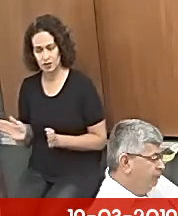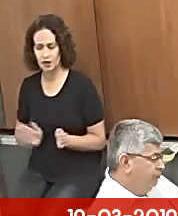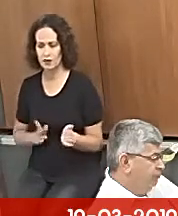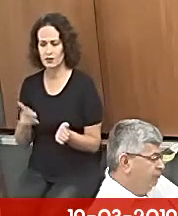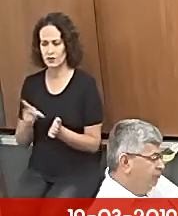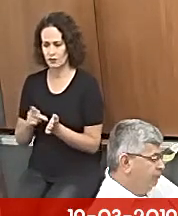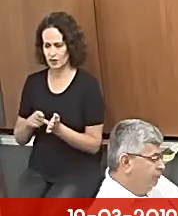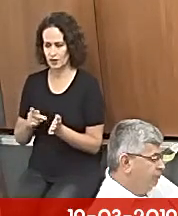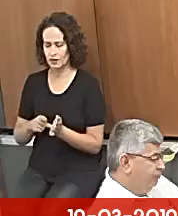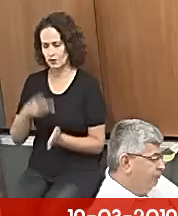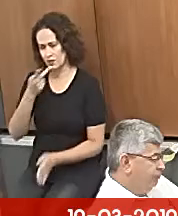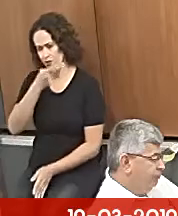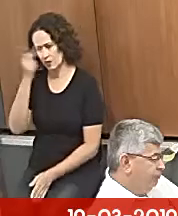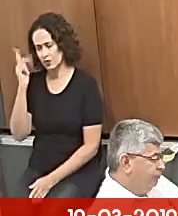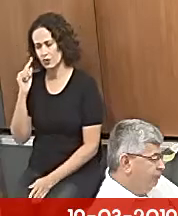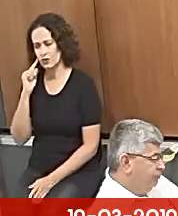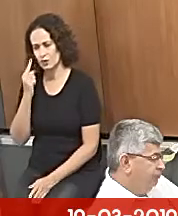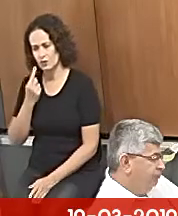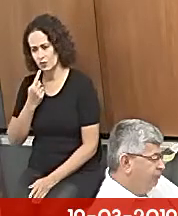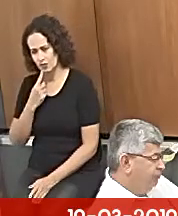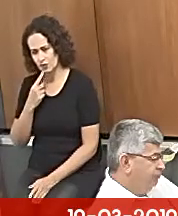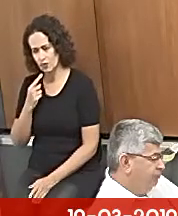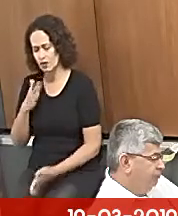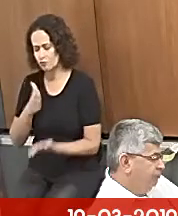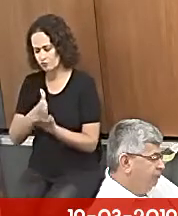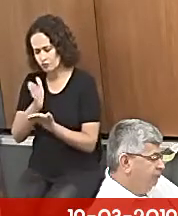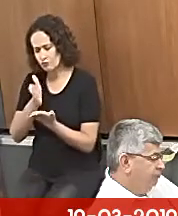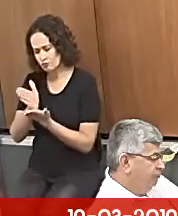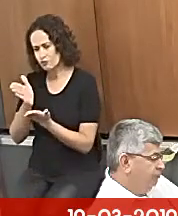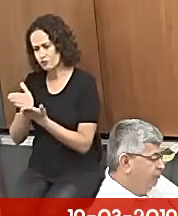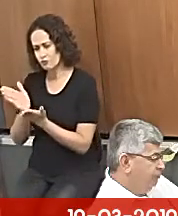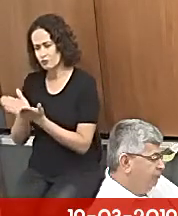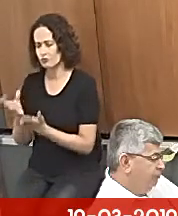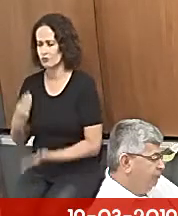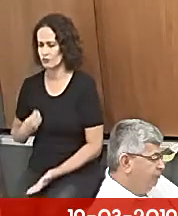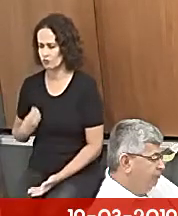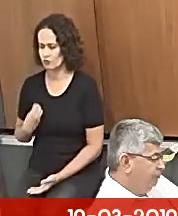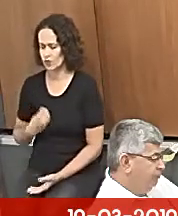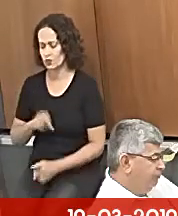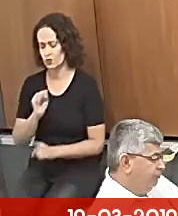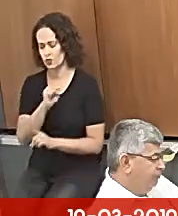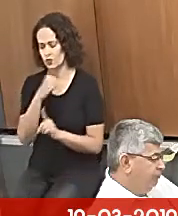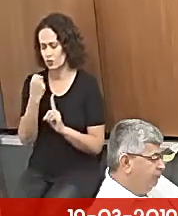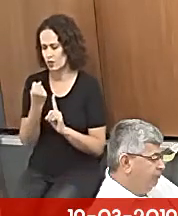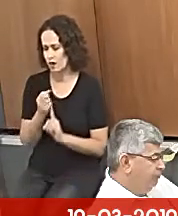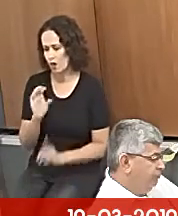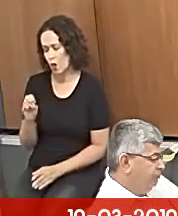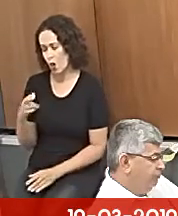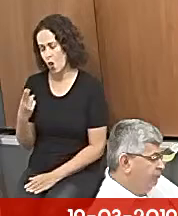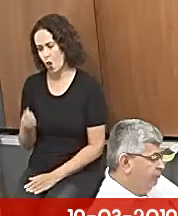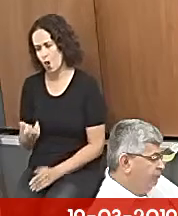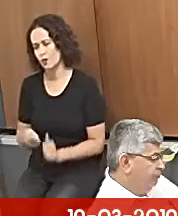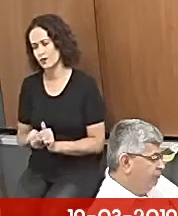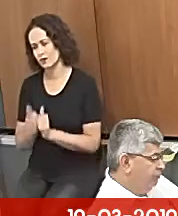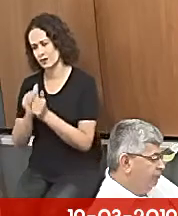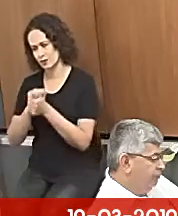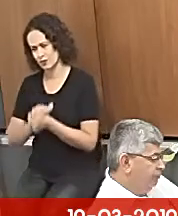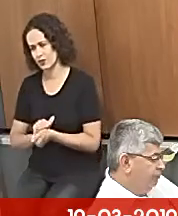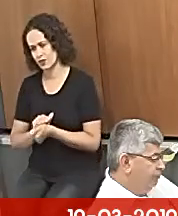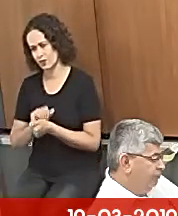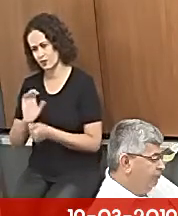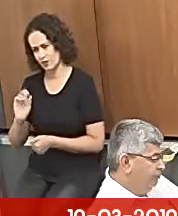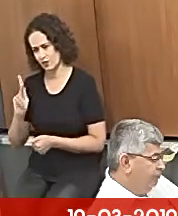para pessoa surda em todos os segmentos tanto ela social ou não esportiva o